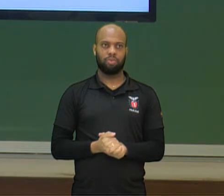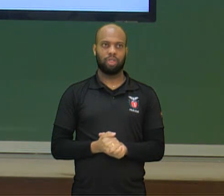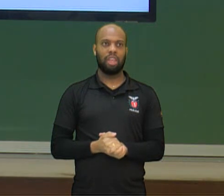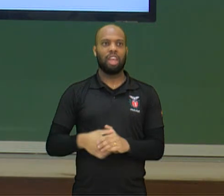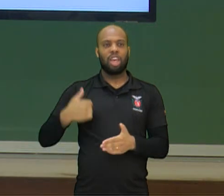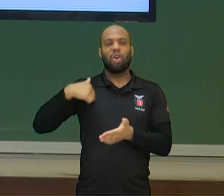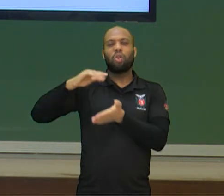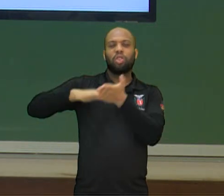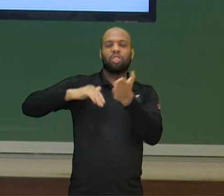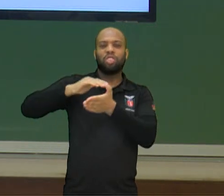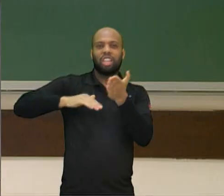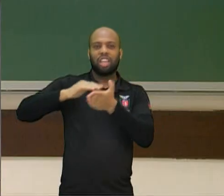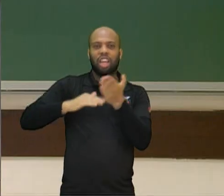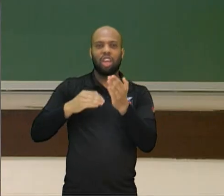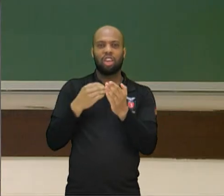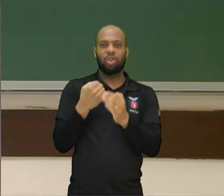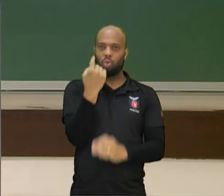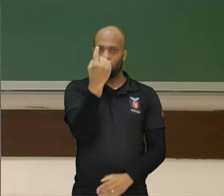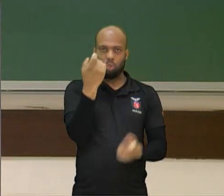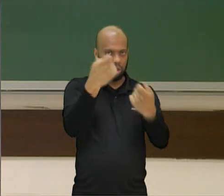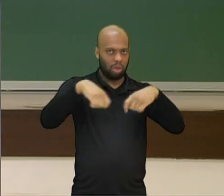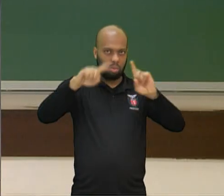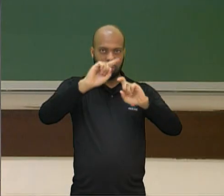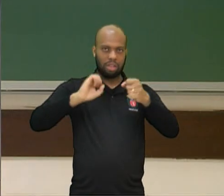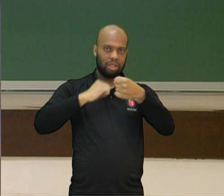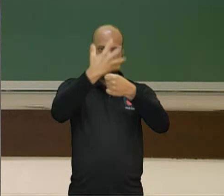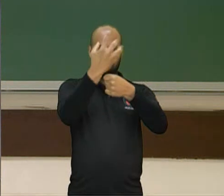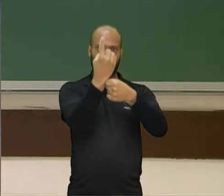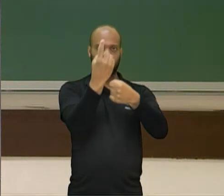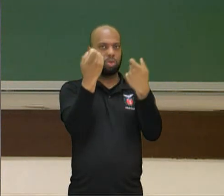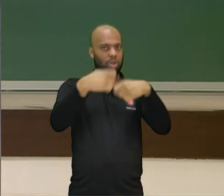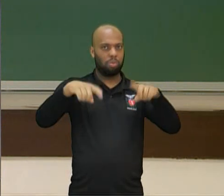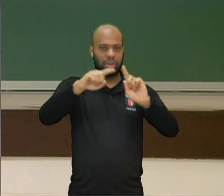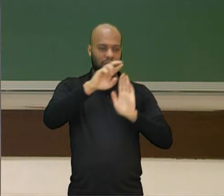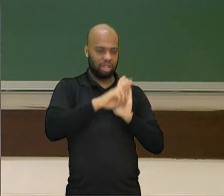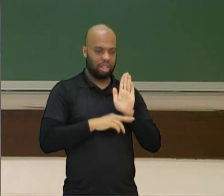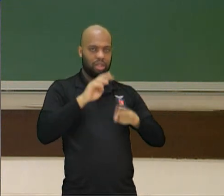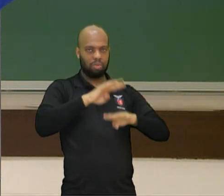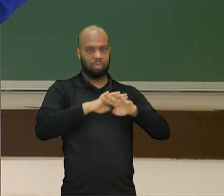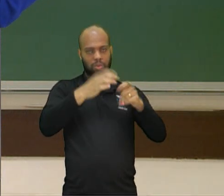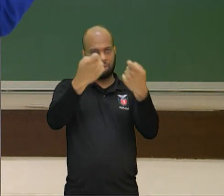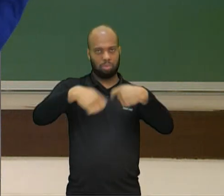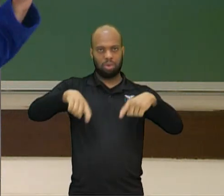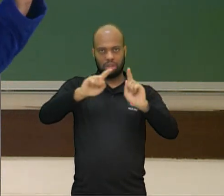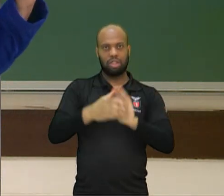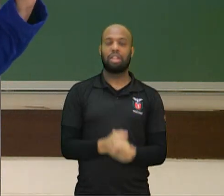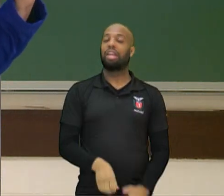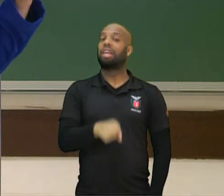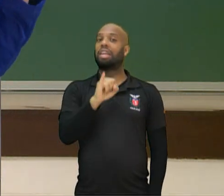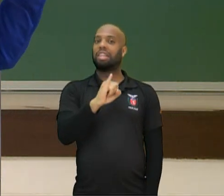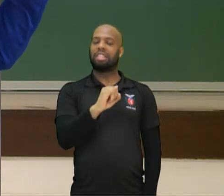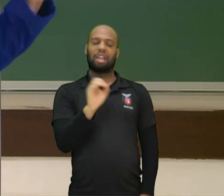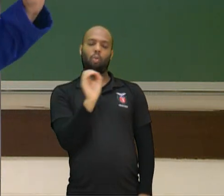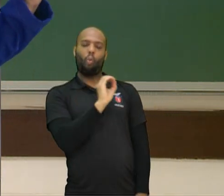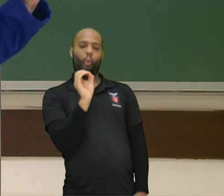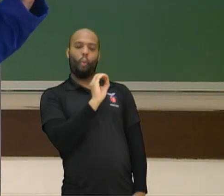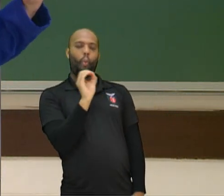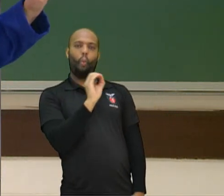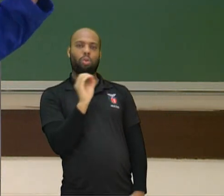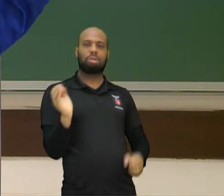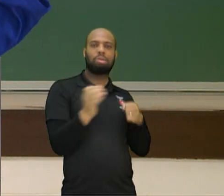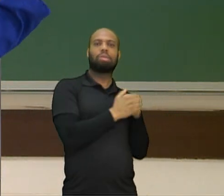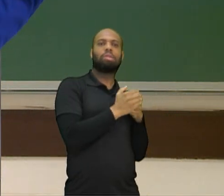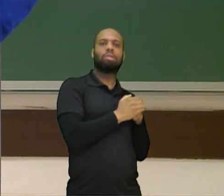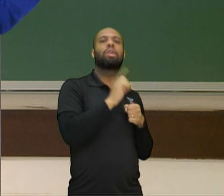professora tirou o expoente 1, né? Porque nós já sabemos, pela nossa regra matemática, que quando não tem expoente, quando o expoente